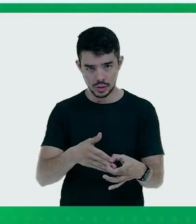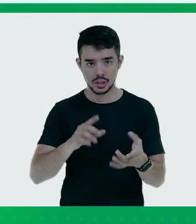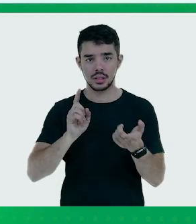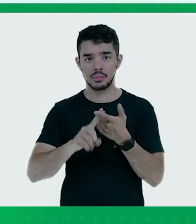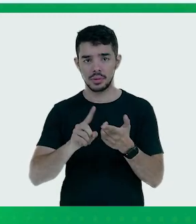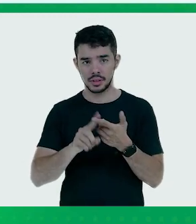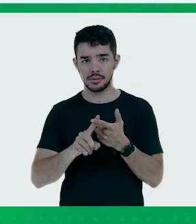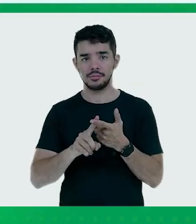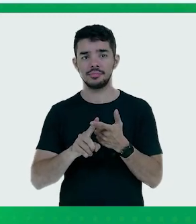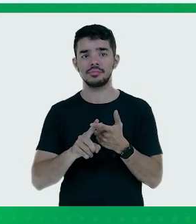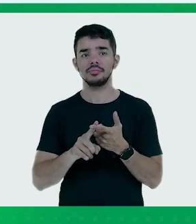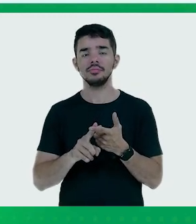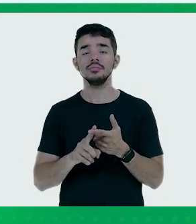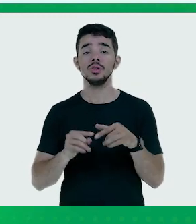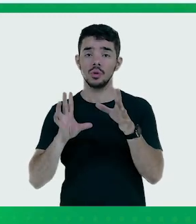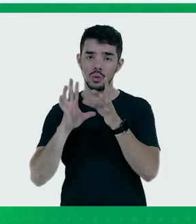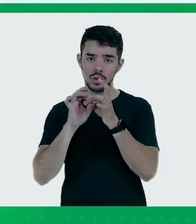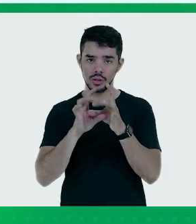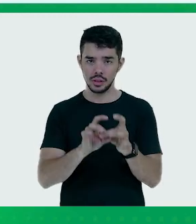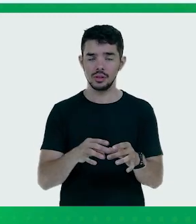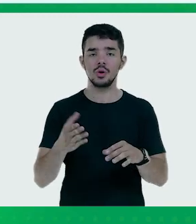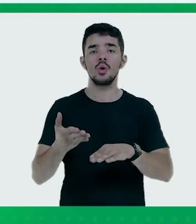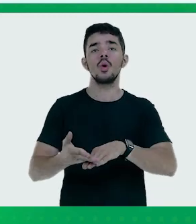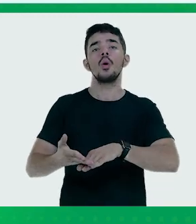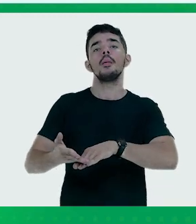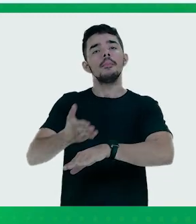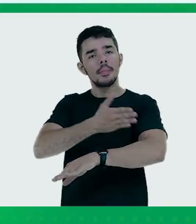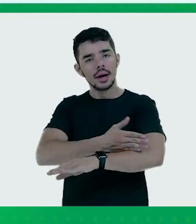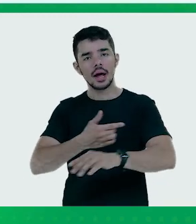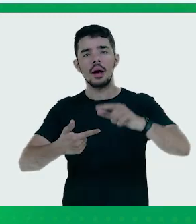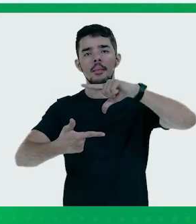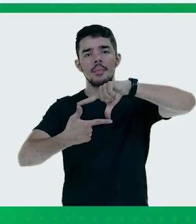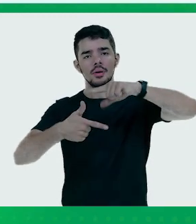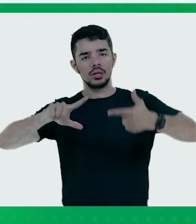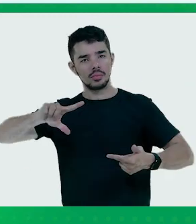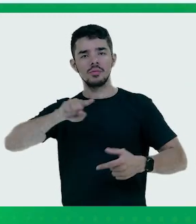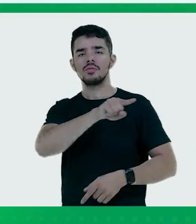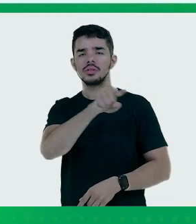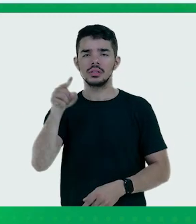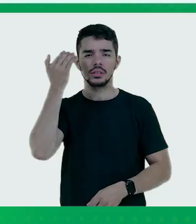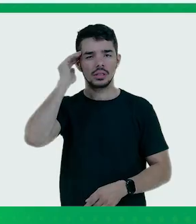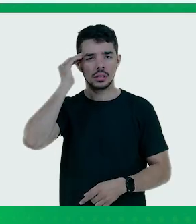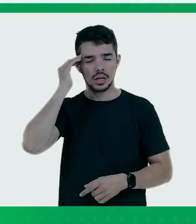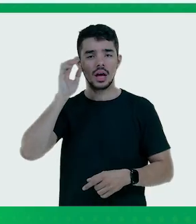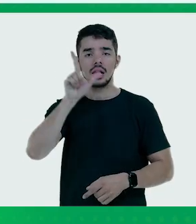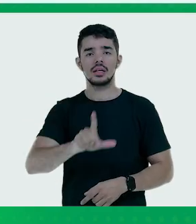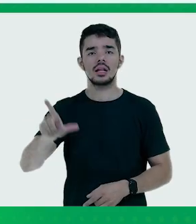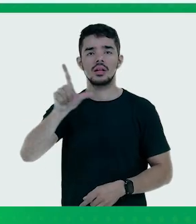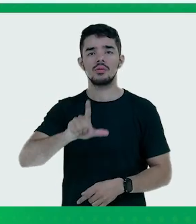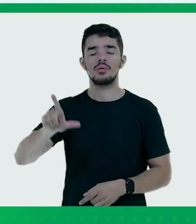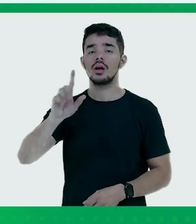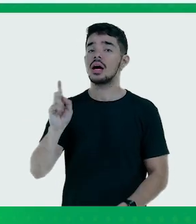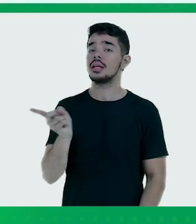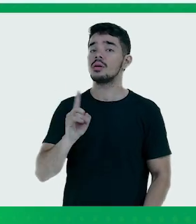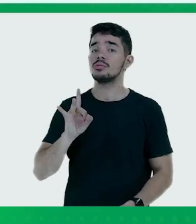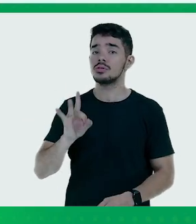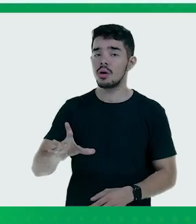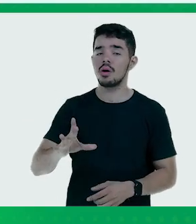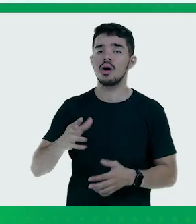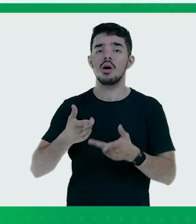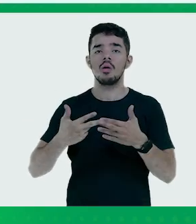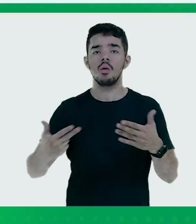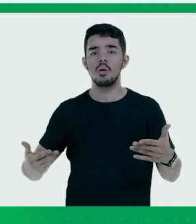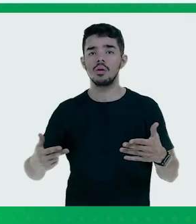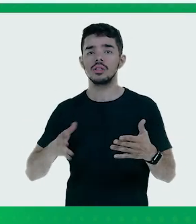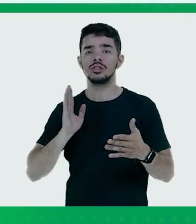disso, esse contexto do pré-modernismo para que vocês possam entender a literatura não apenas como